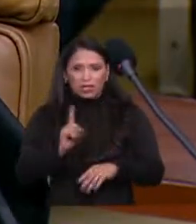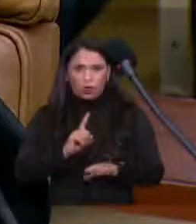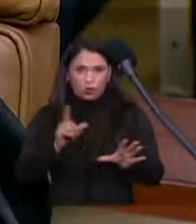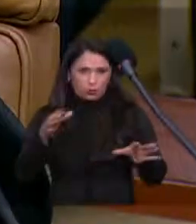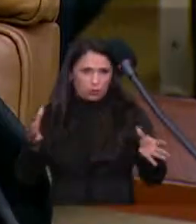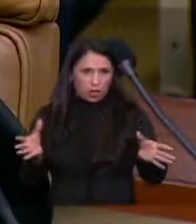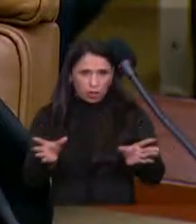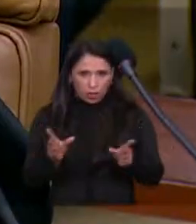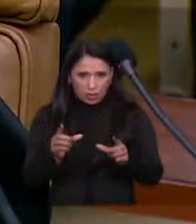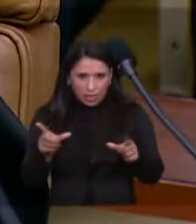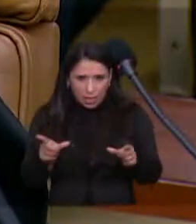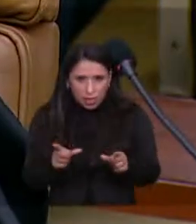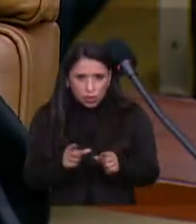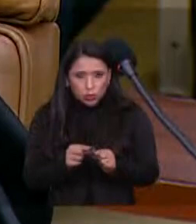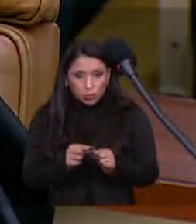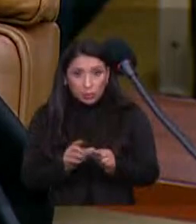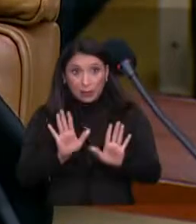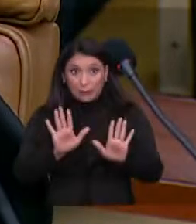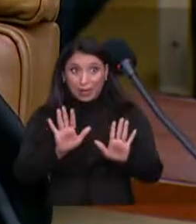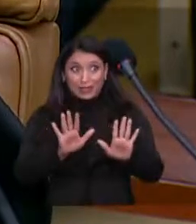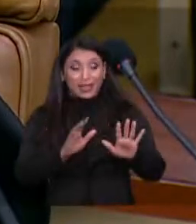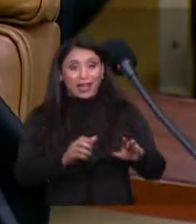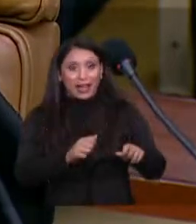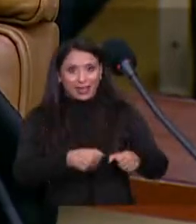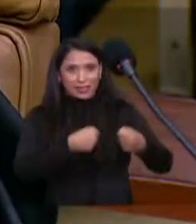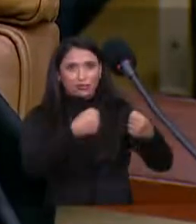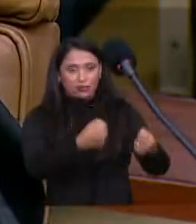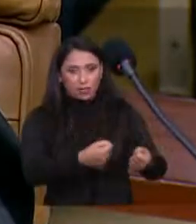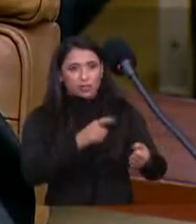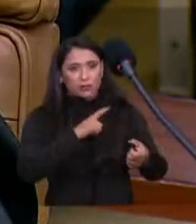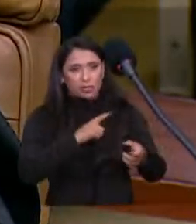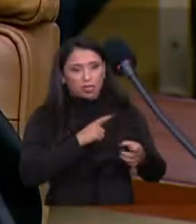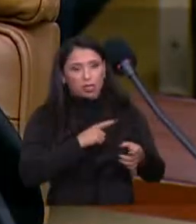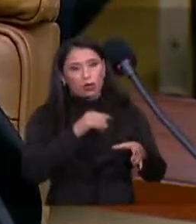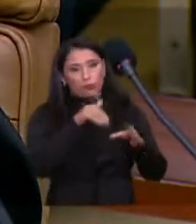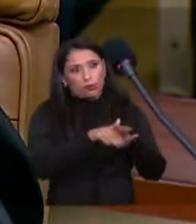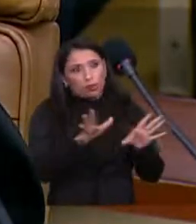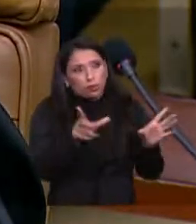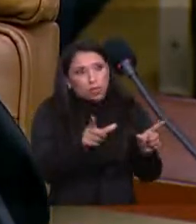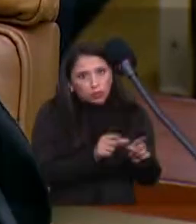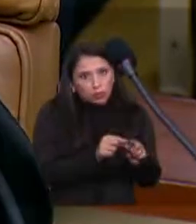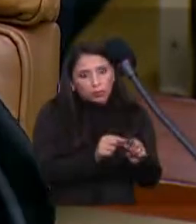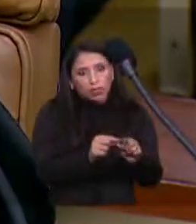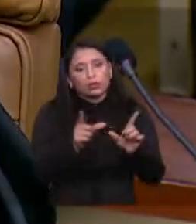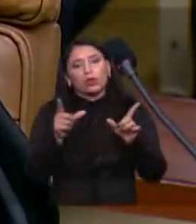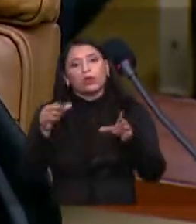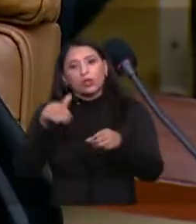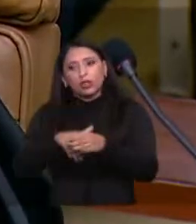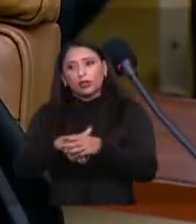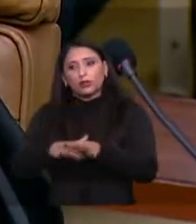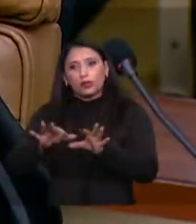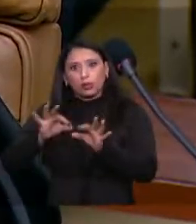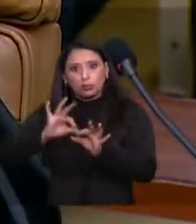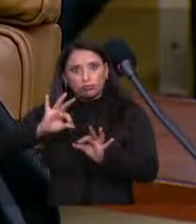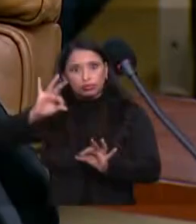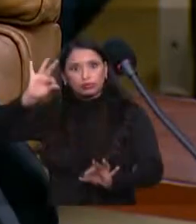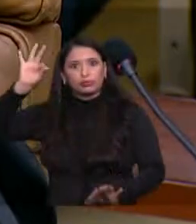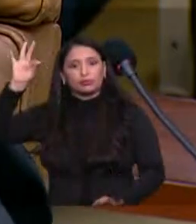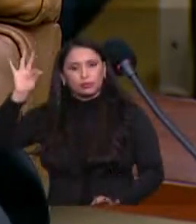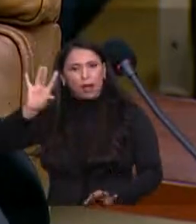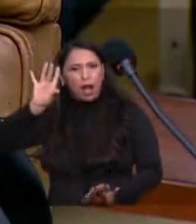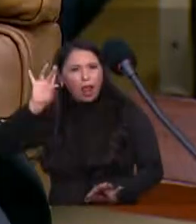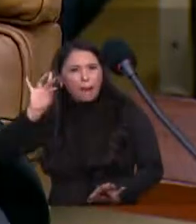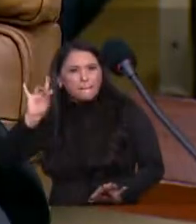e as defesas receberam as duas versões a resumida completa verão que na versão completa e